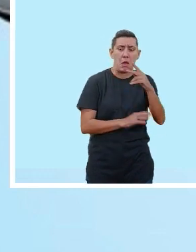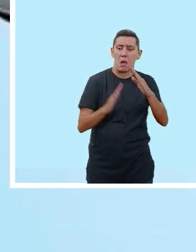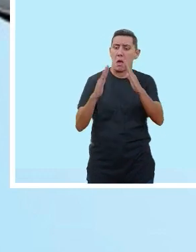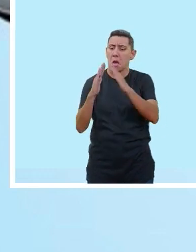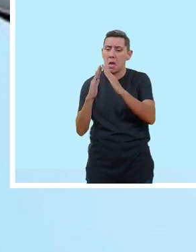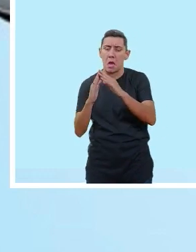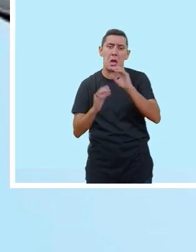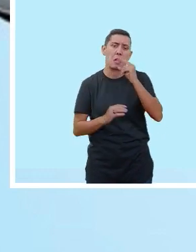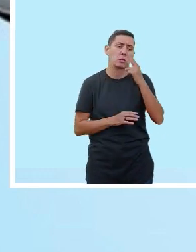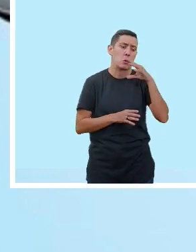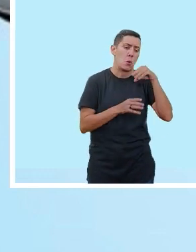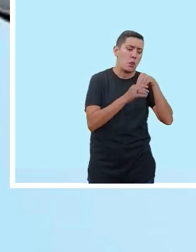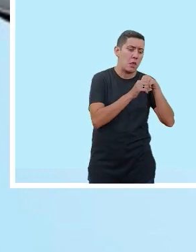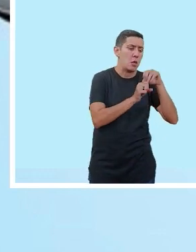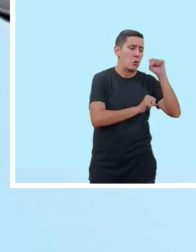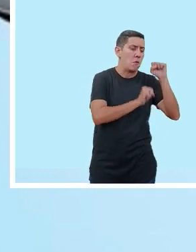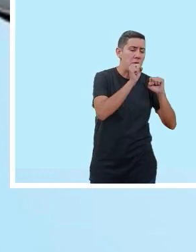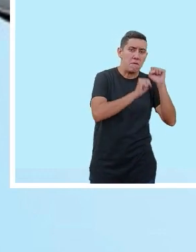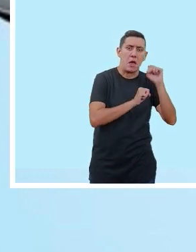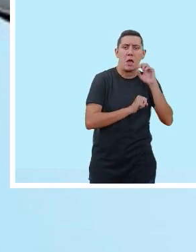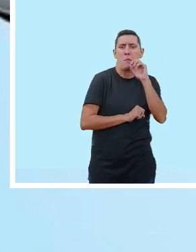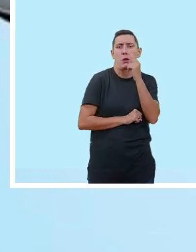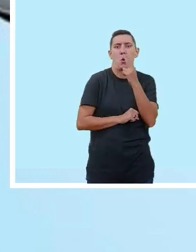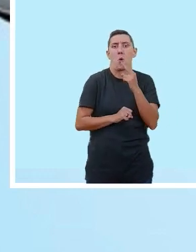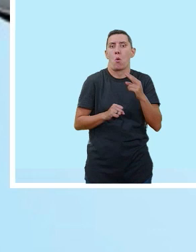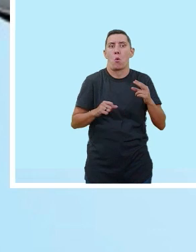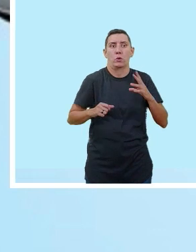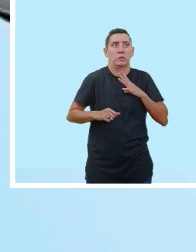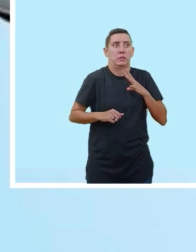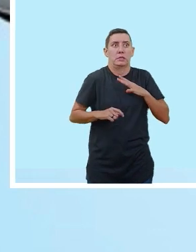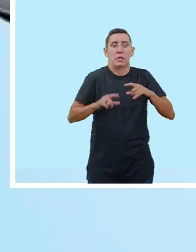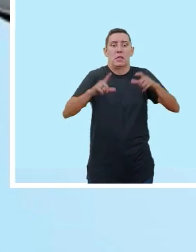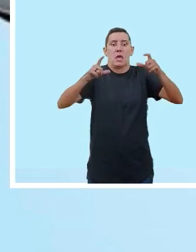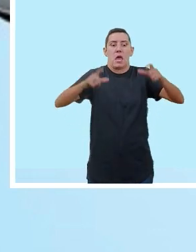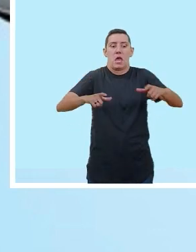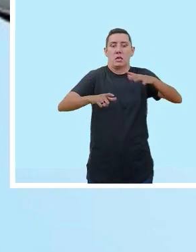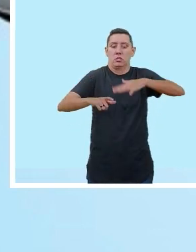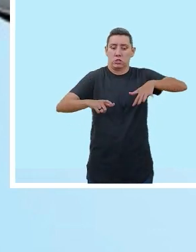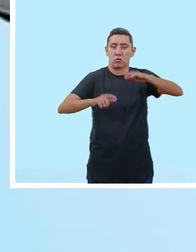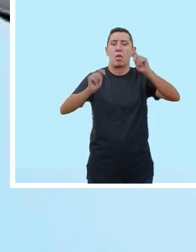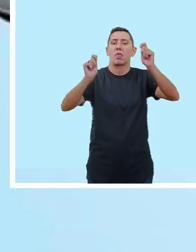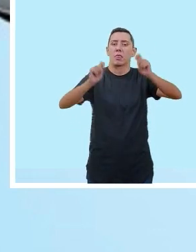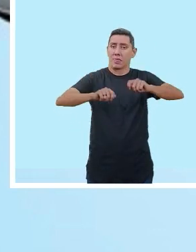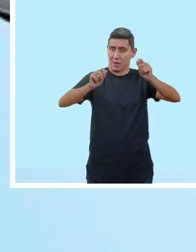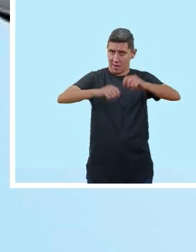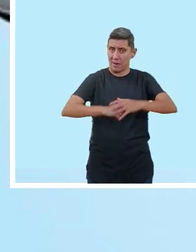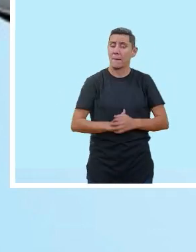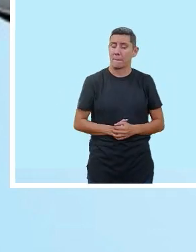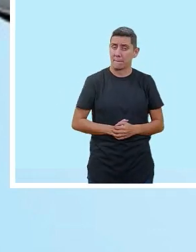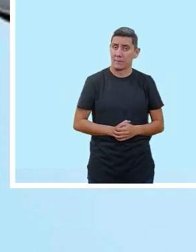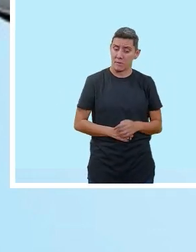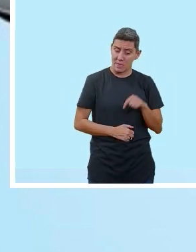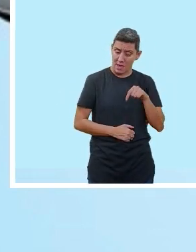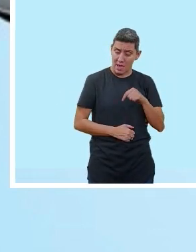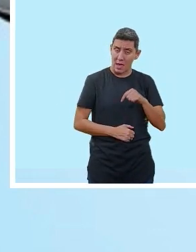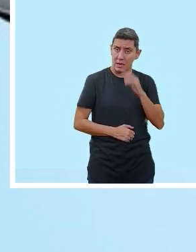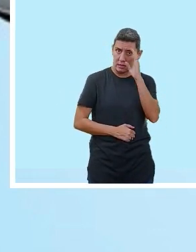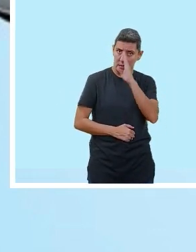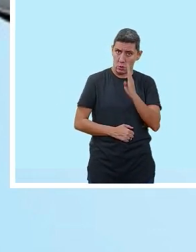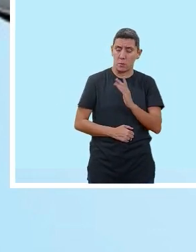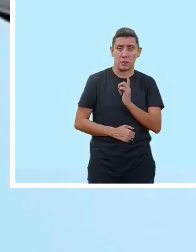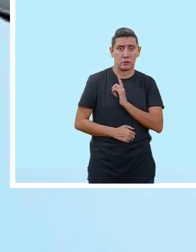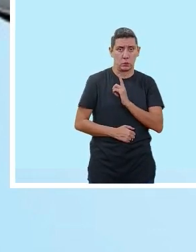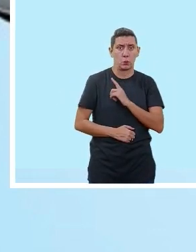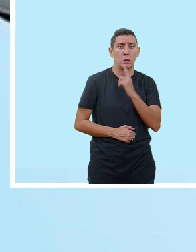consumo industrial e plantas de larga escala. Nós já estamos presentes nesse negócio. No Brasil, nós temos uma grande base instalada e